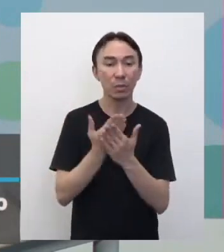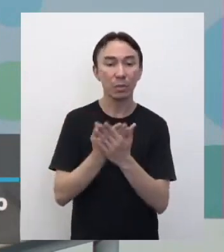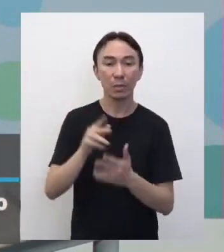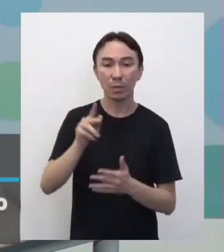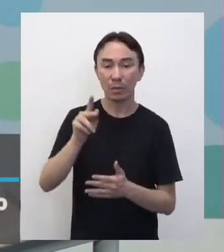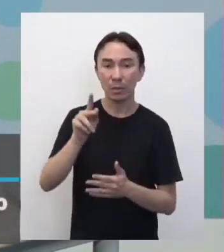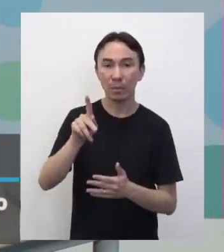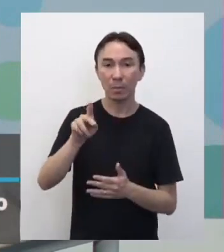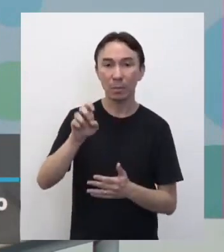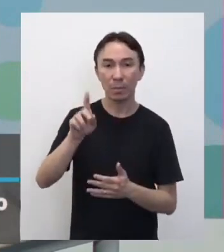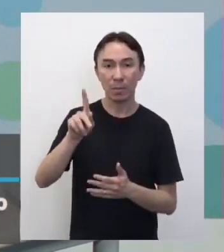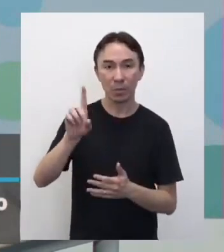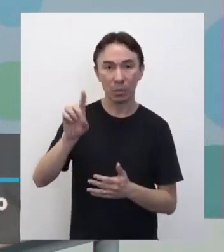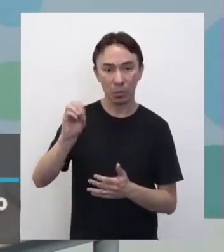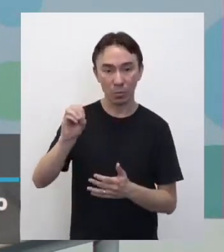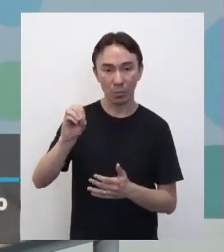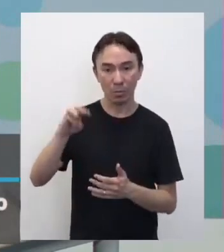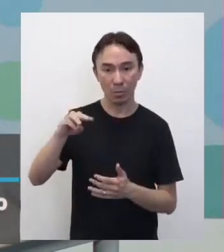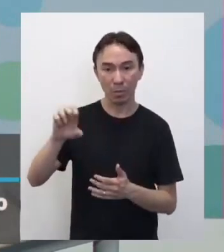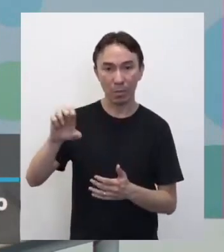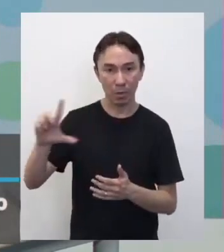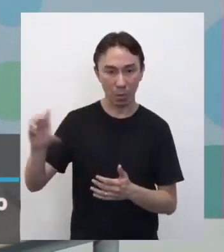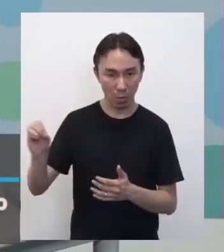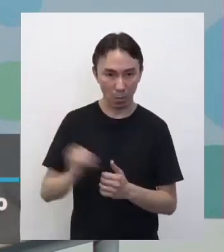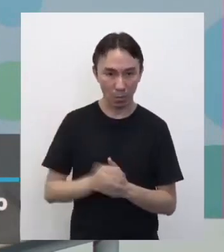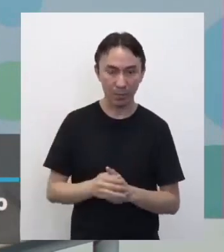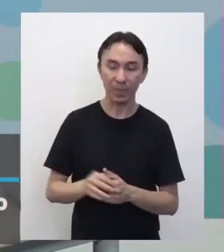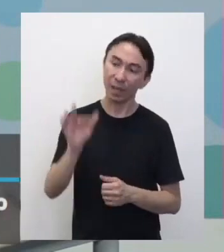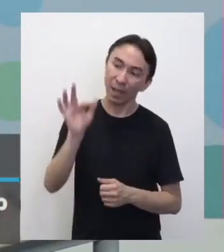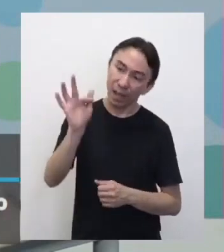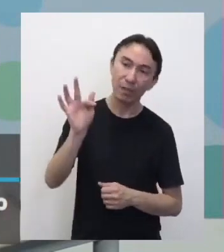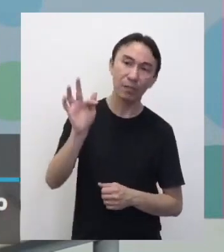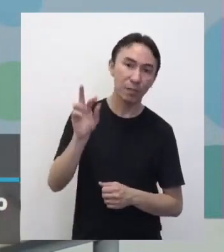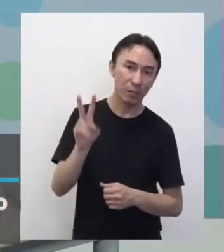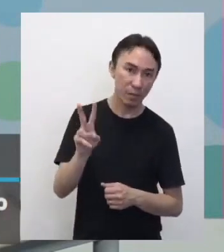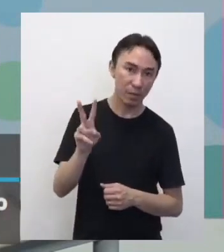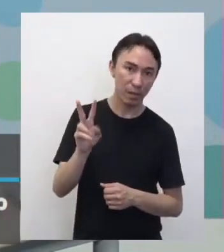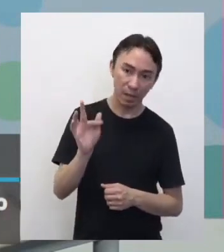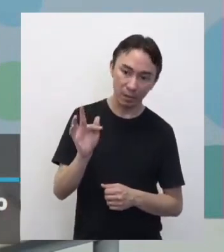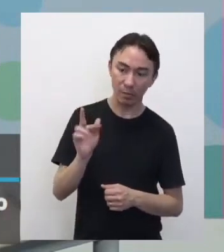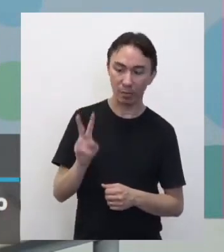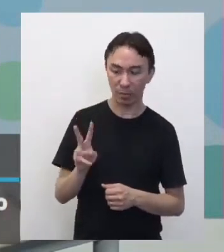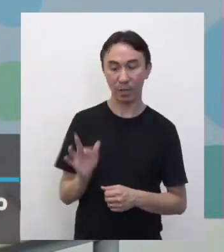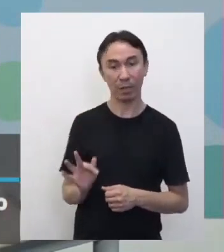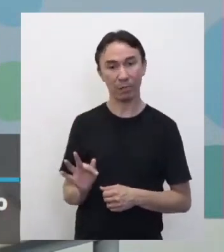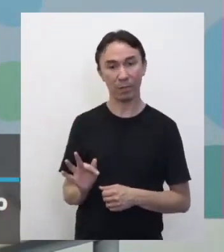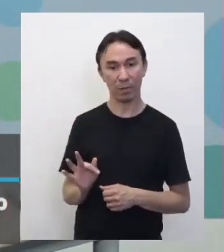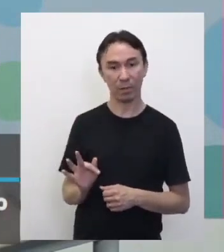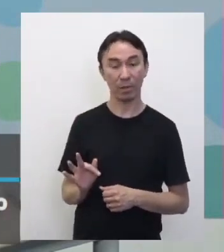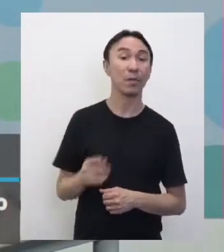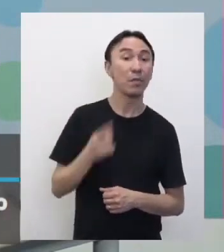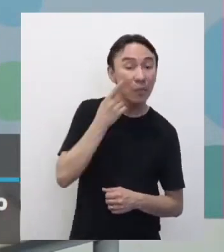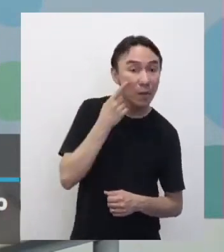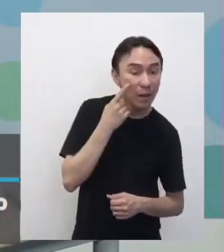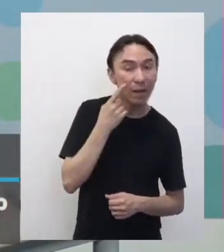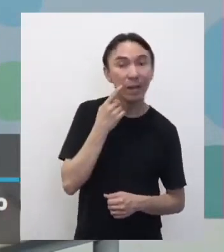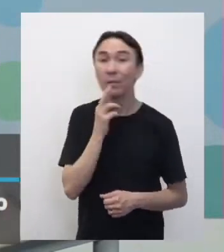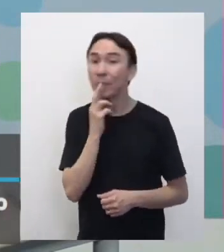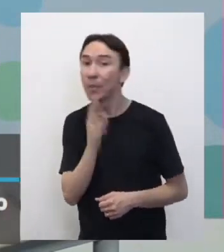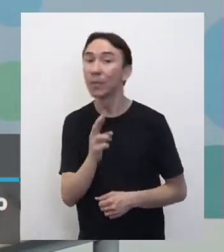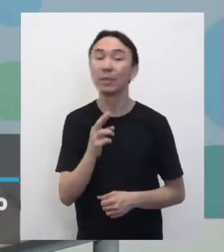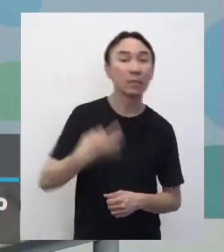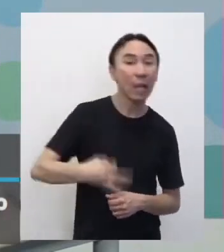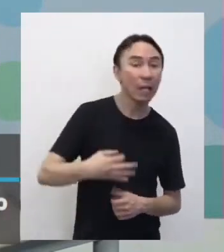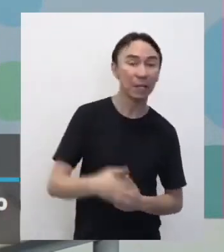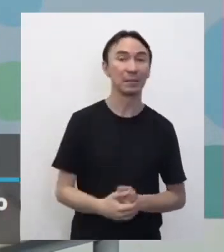de Melo. E o Luiz Felipe apontou FV, FV e F. Vamos ver aí as respostas